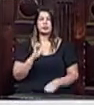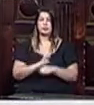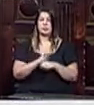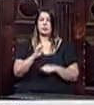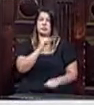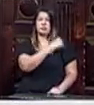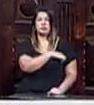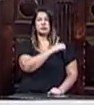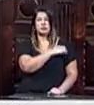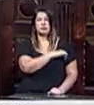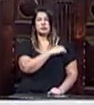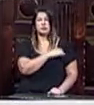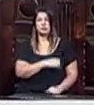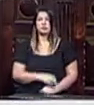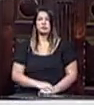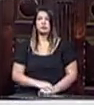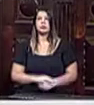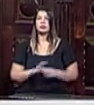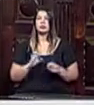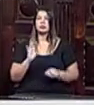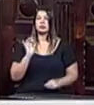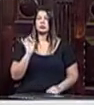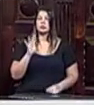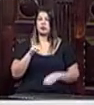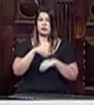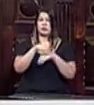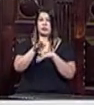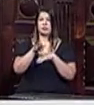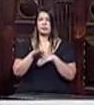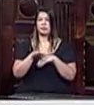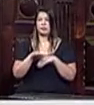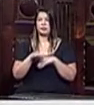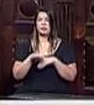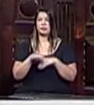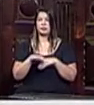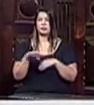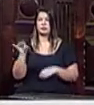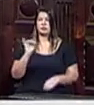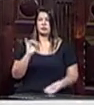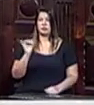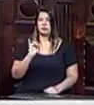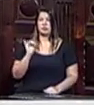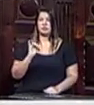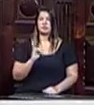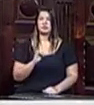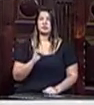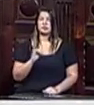estado do Rio de Janeiro, só com repasses dos impostos à União,